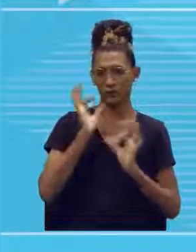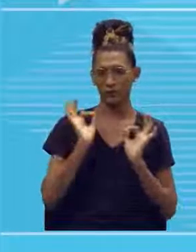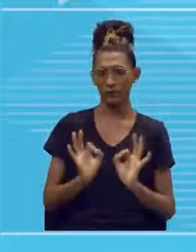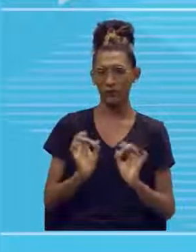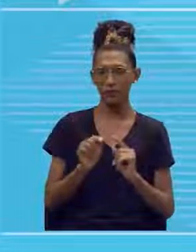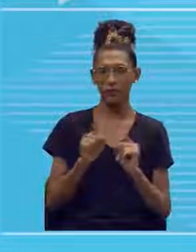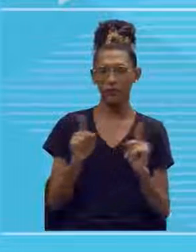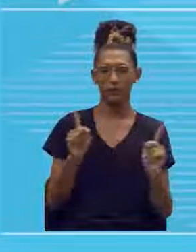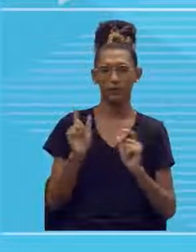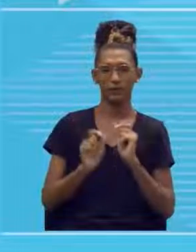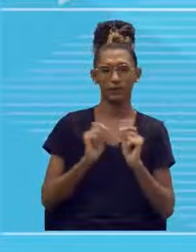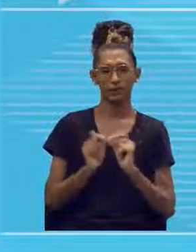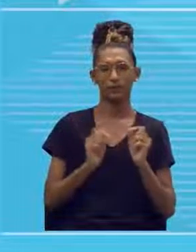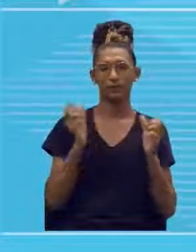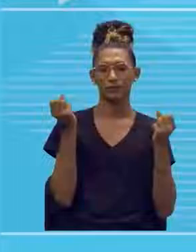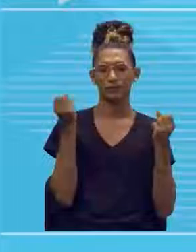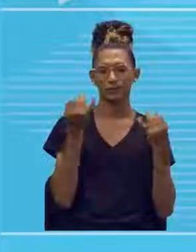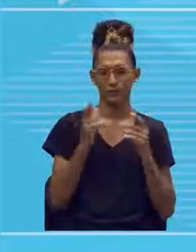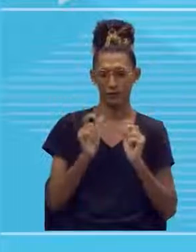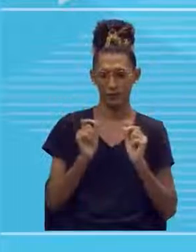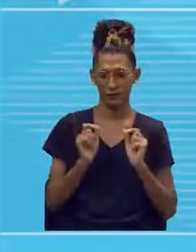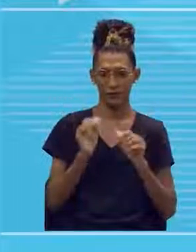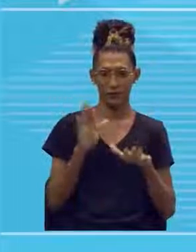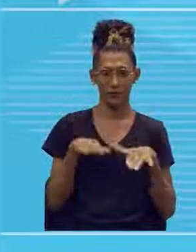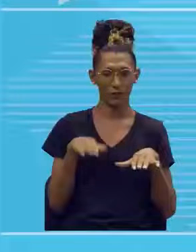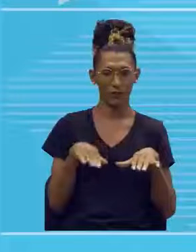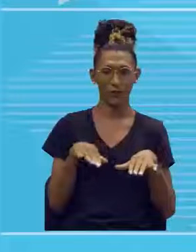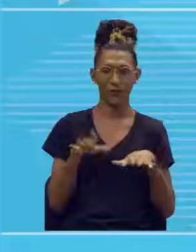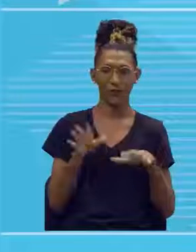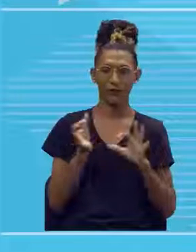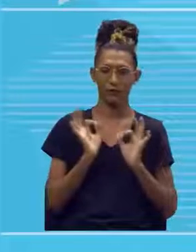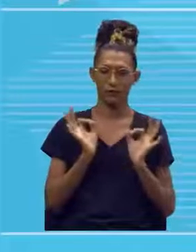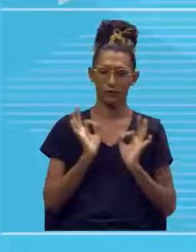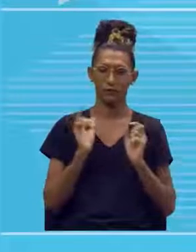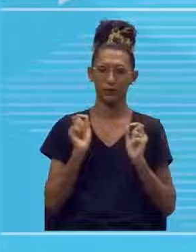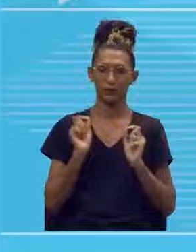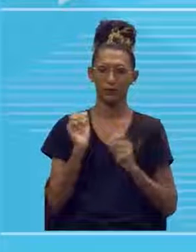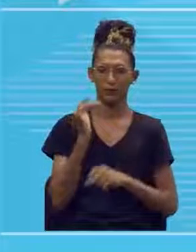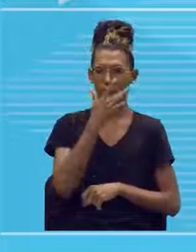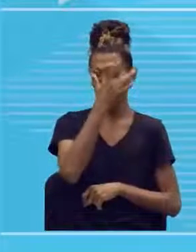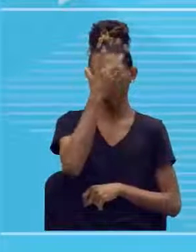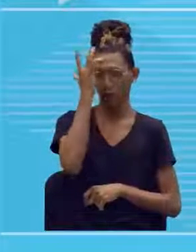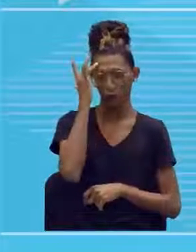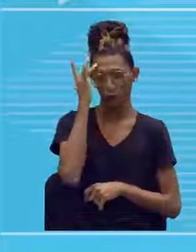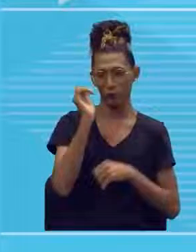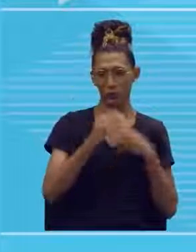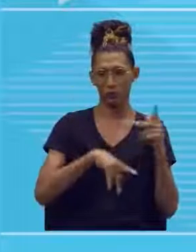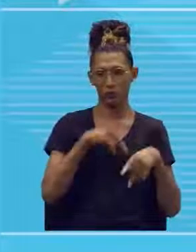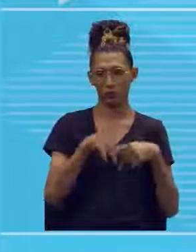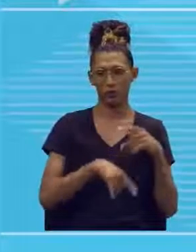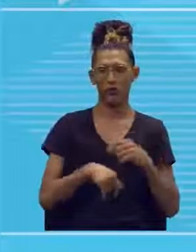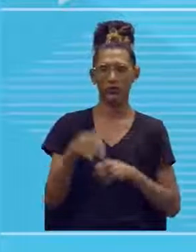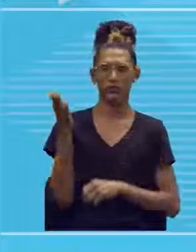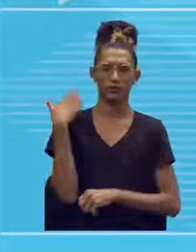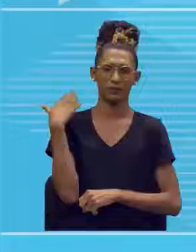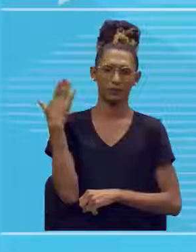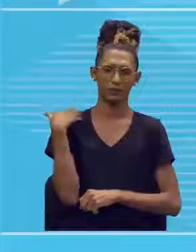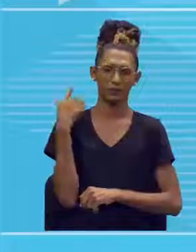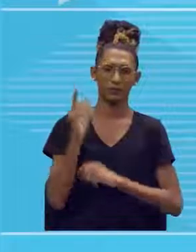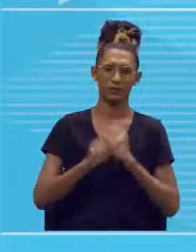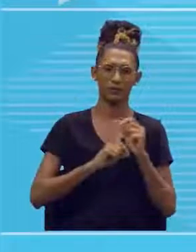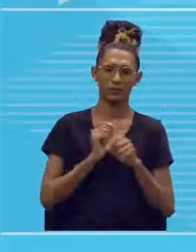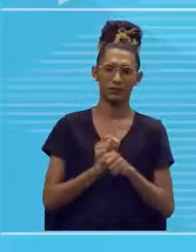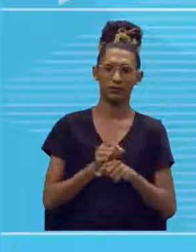mas a gente diz nem sempre as pessoas né os povos mais antigos